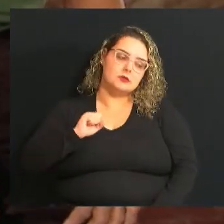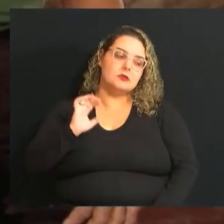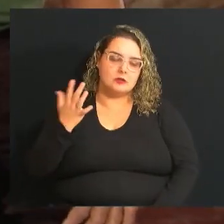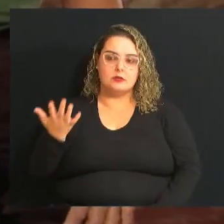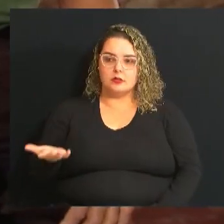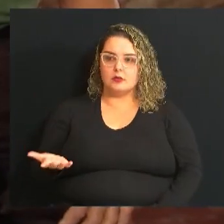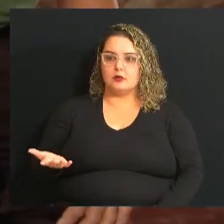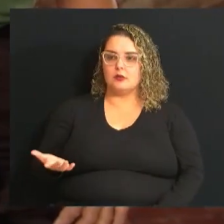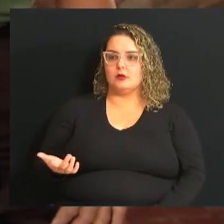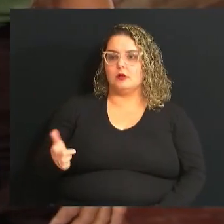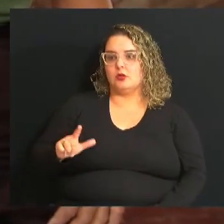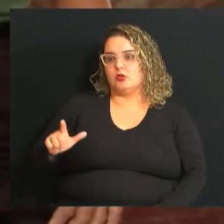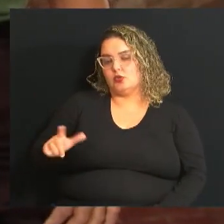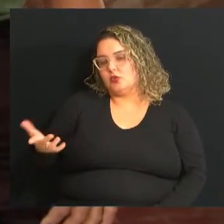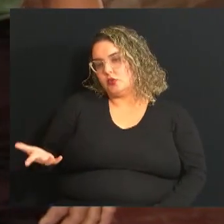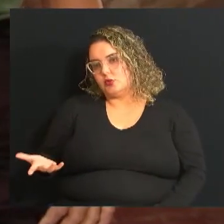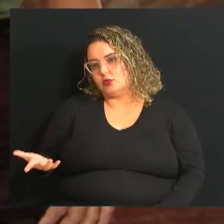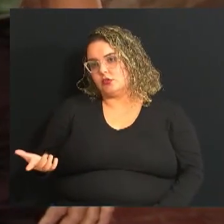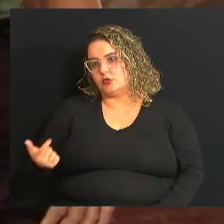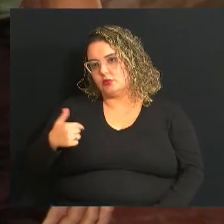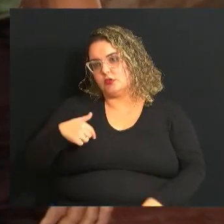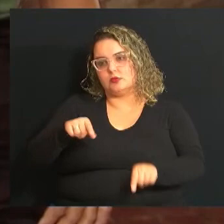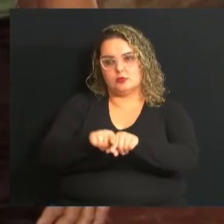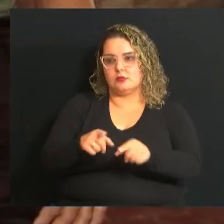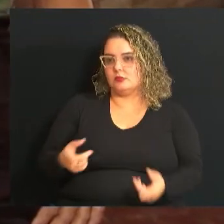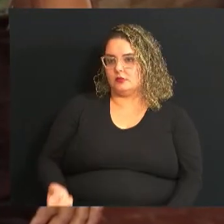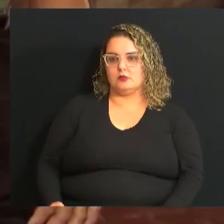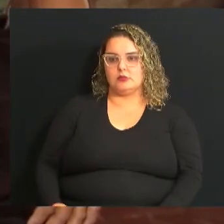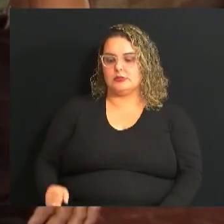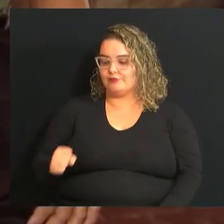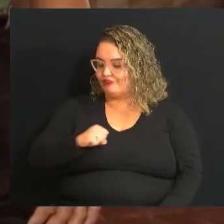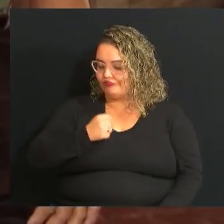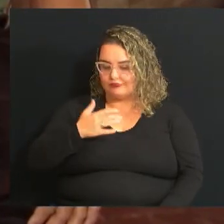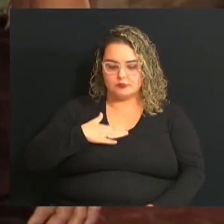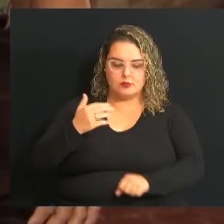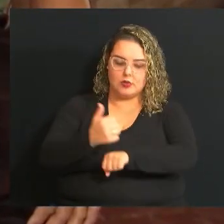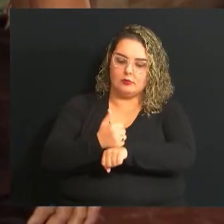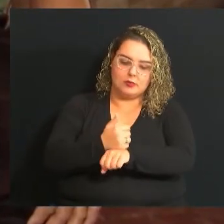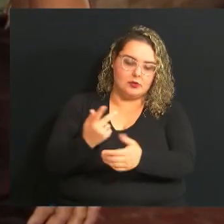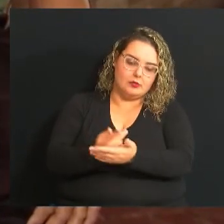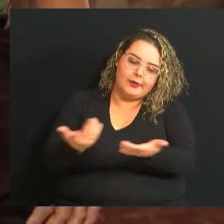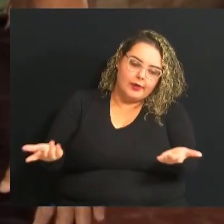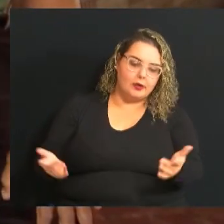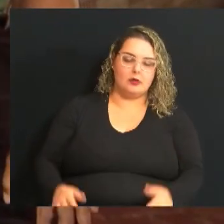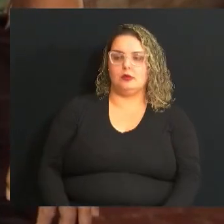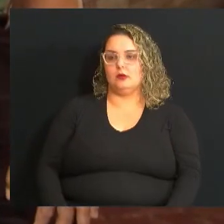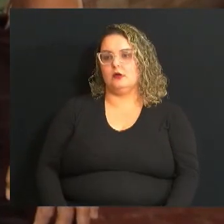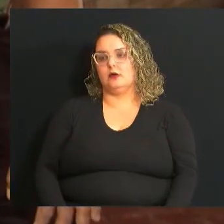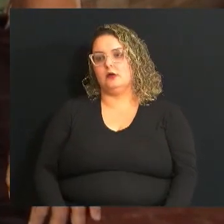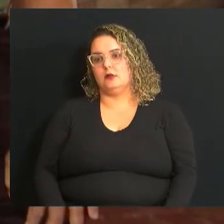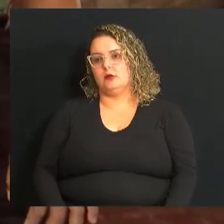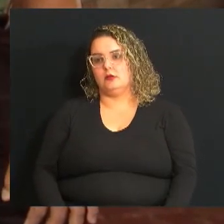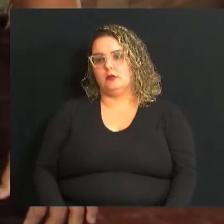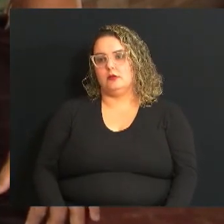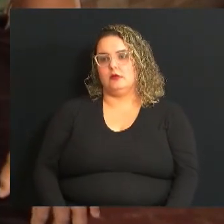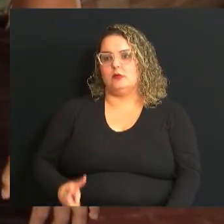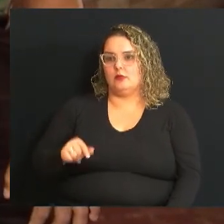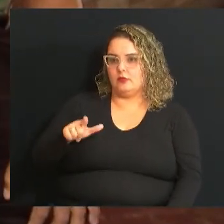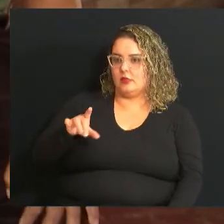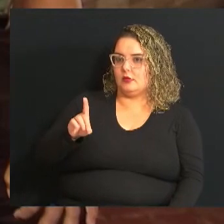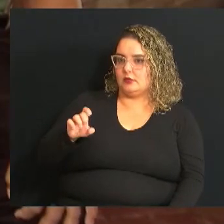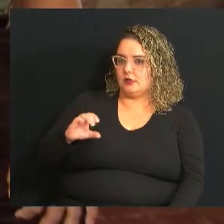pode se arrepender, se ele não recebeu o produto ainda. Se ele recebeu o produto, na verdade, ele pode também se